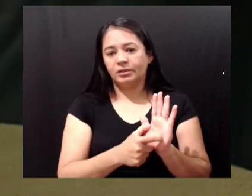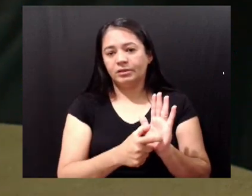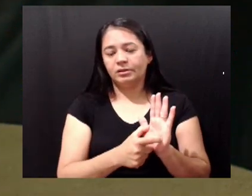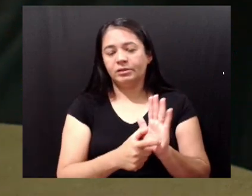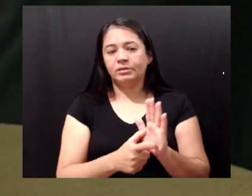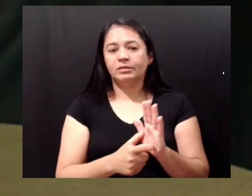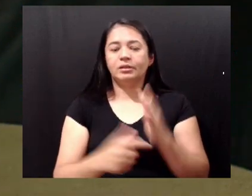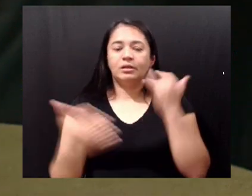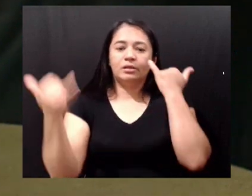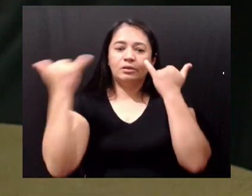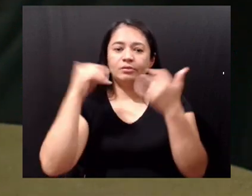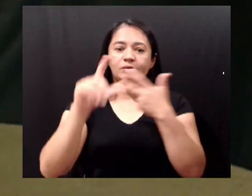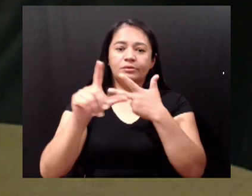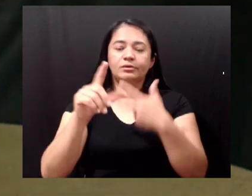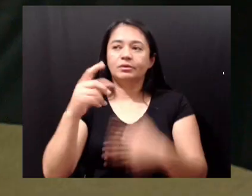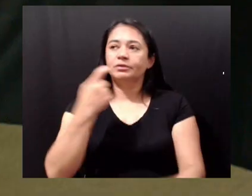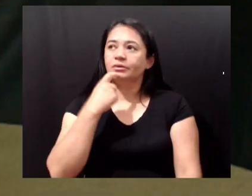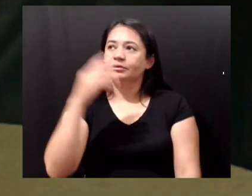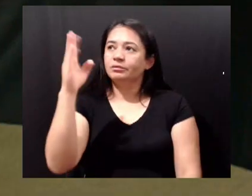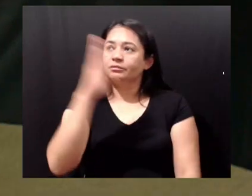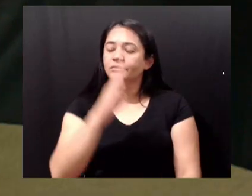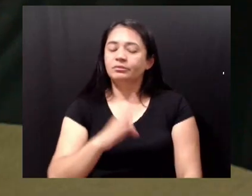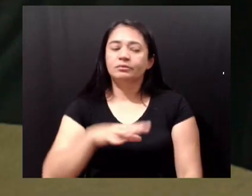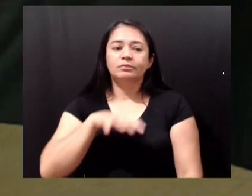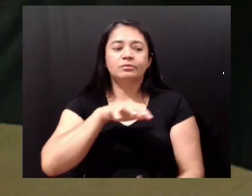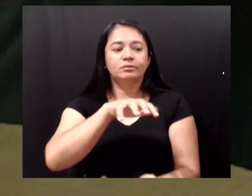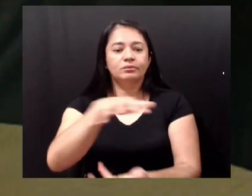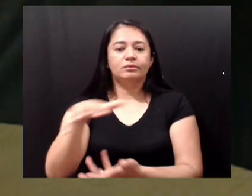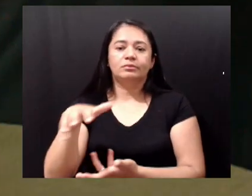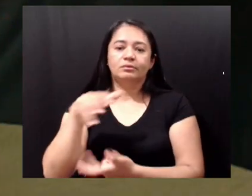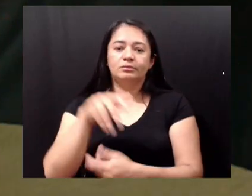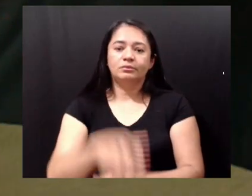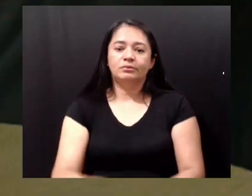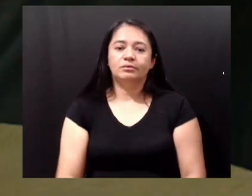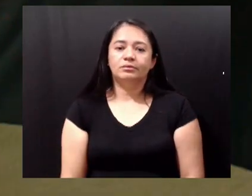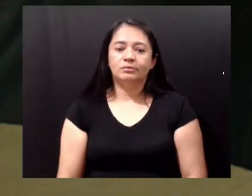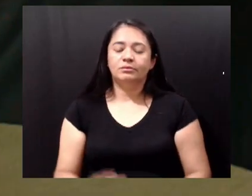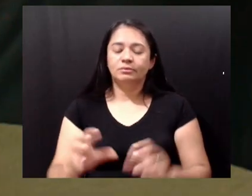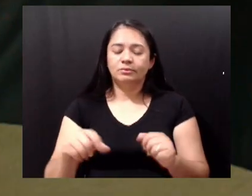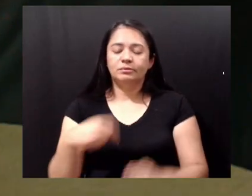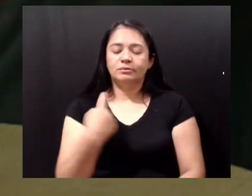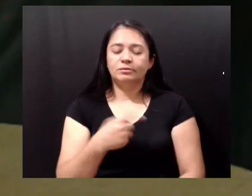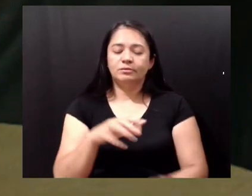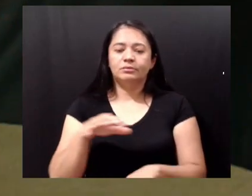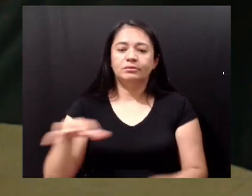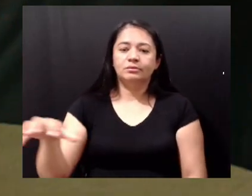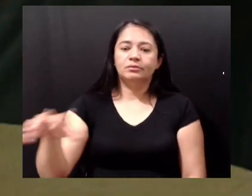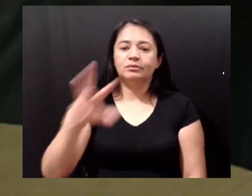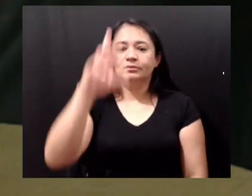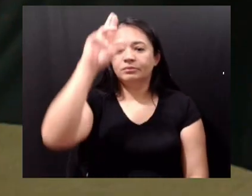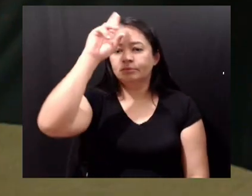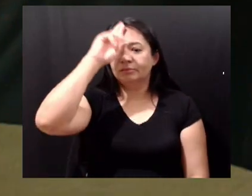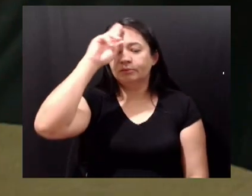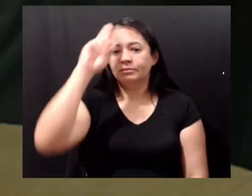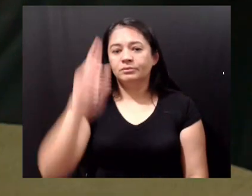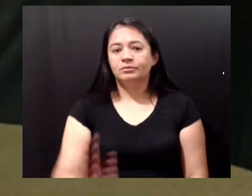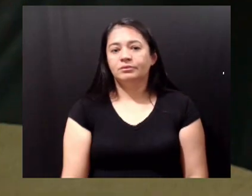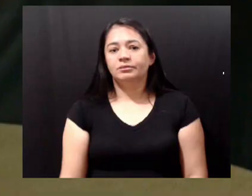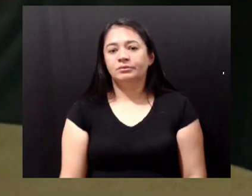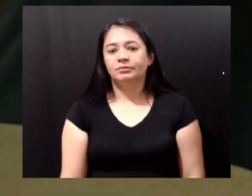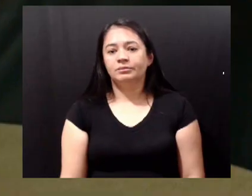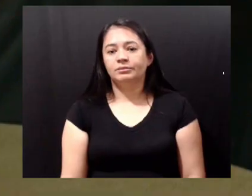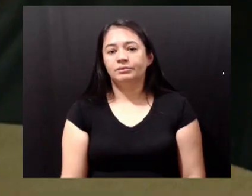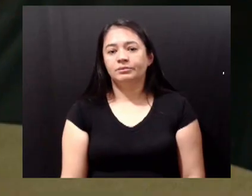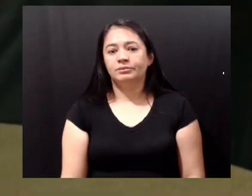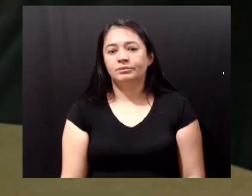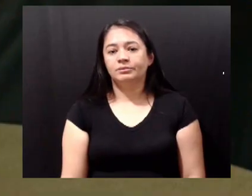também informações nacionais e internacionais de toda a nossa região. Ao meio-dia temos Câmara Notícia, com informações do